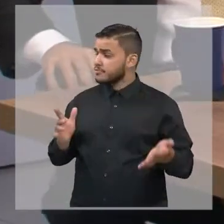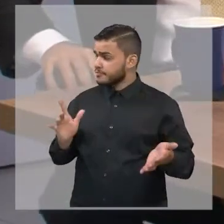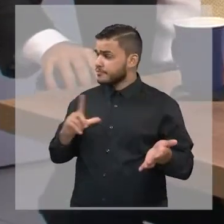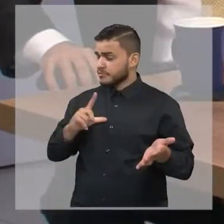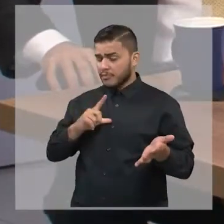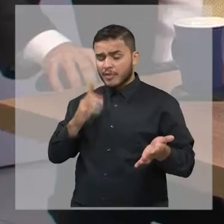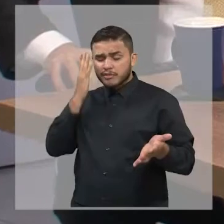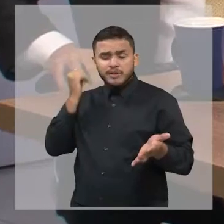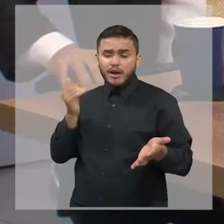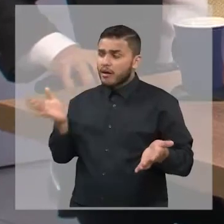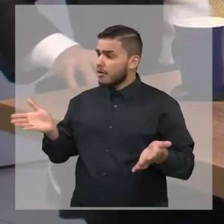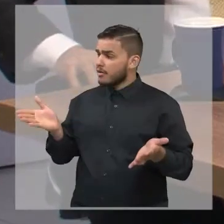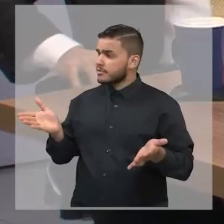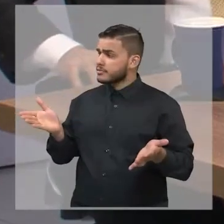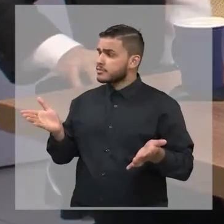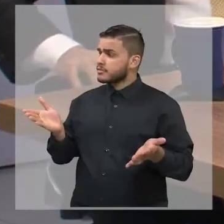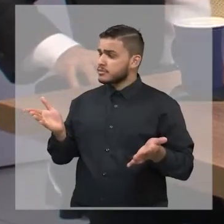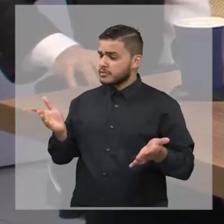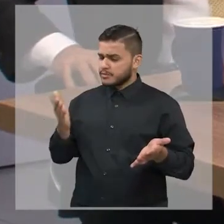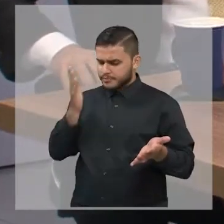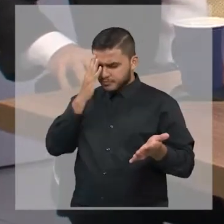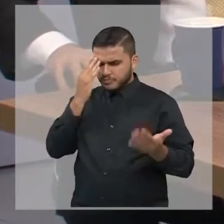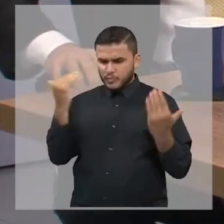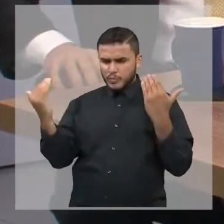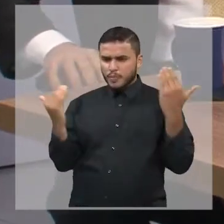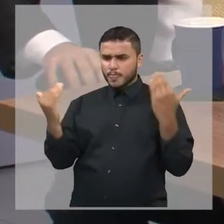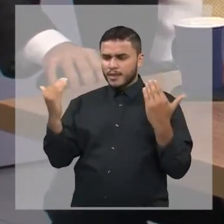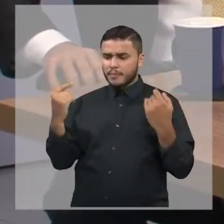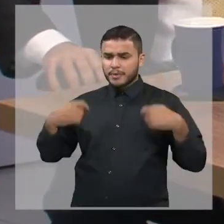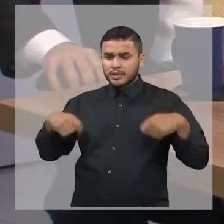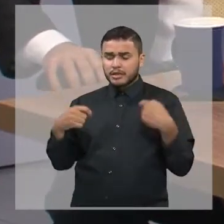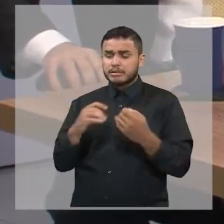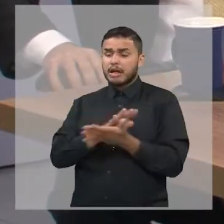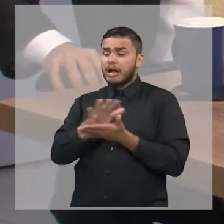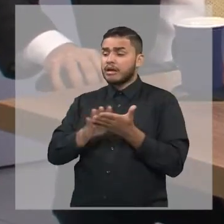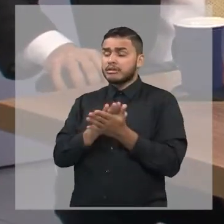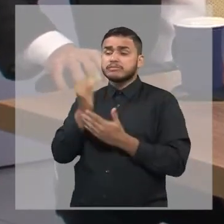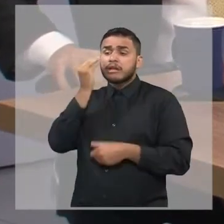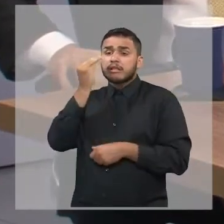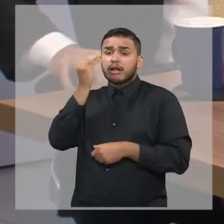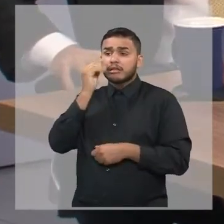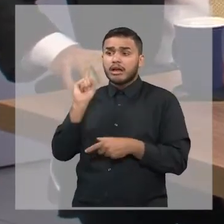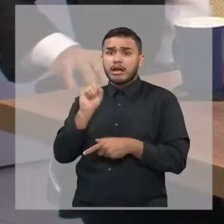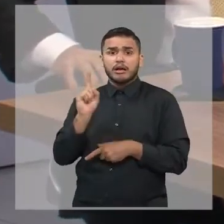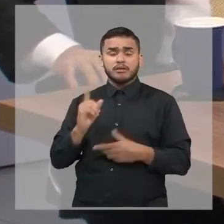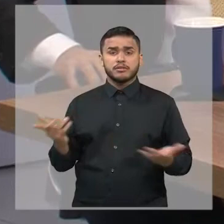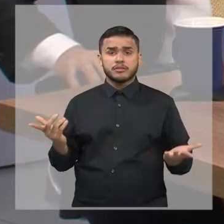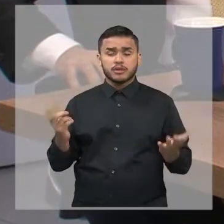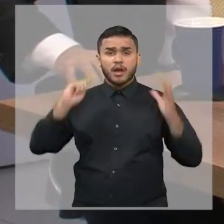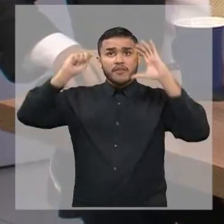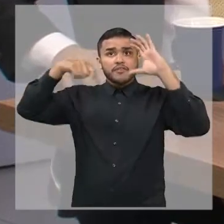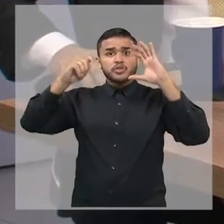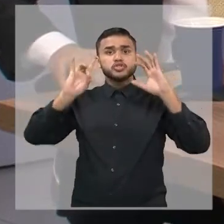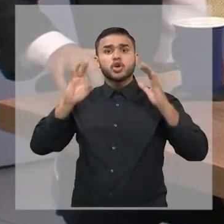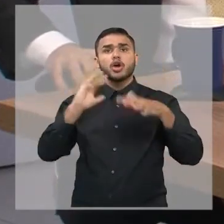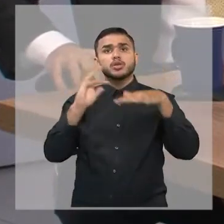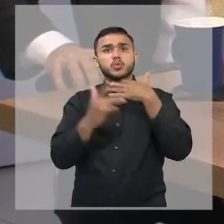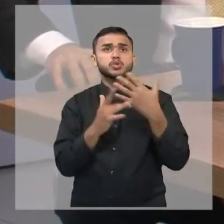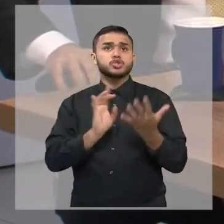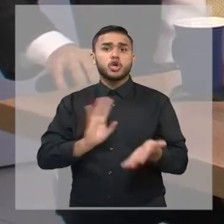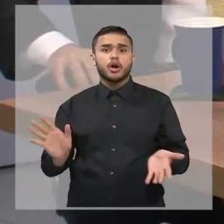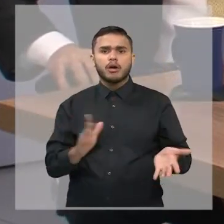entre esses dois modelos aqui, tem que dois... encontrar um modelo. Ele não está tentando. Ele está conseguindo o quê? Acabar